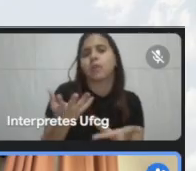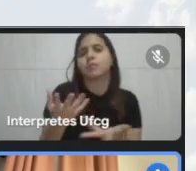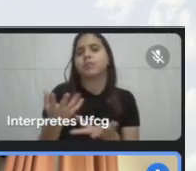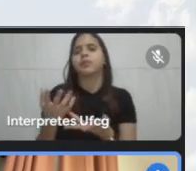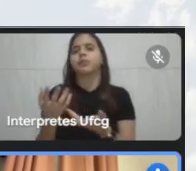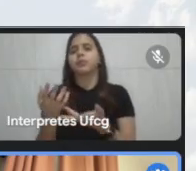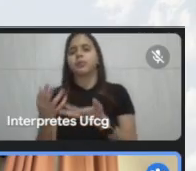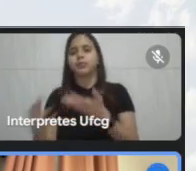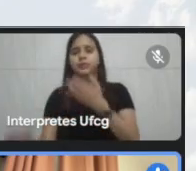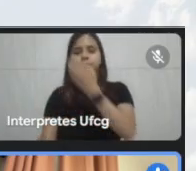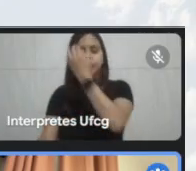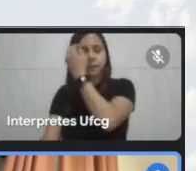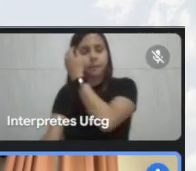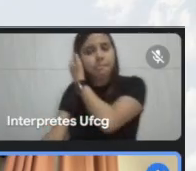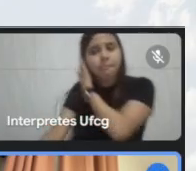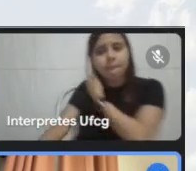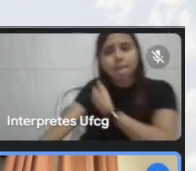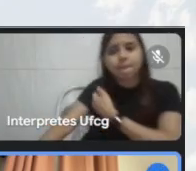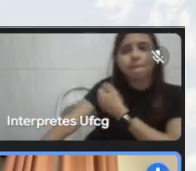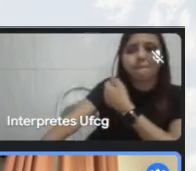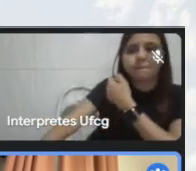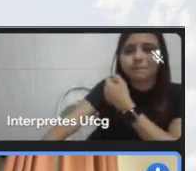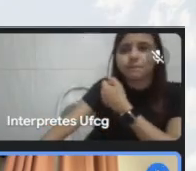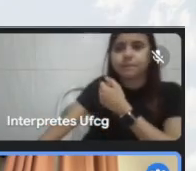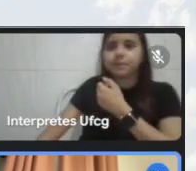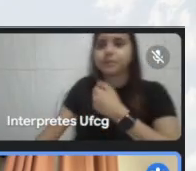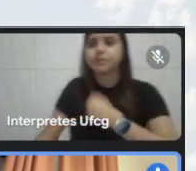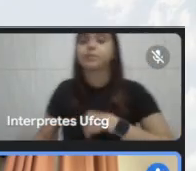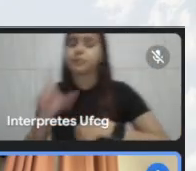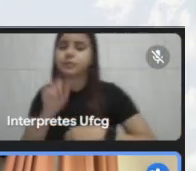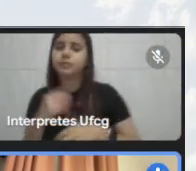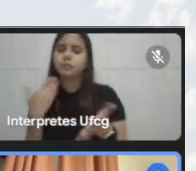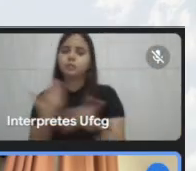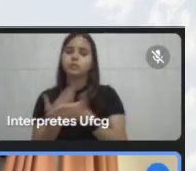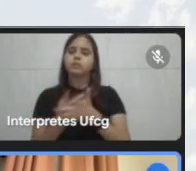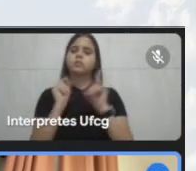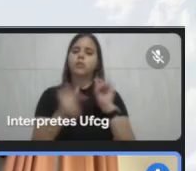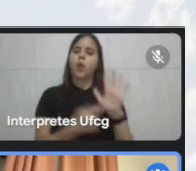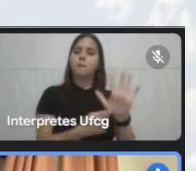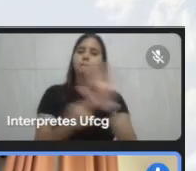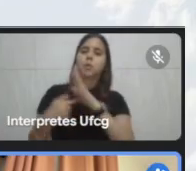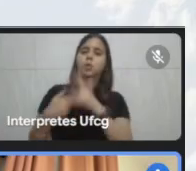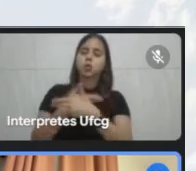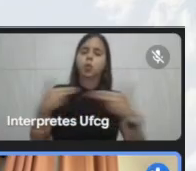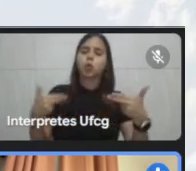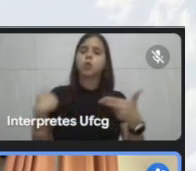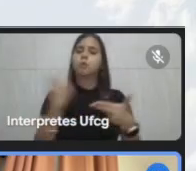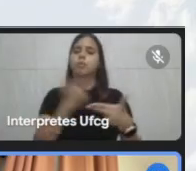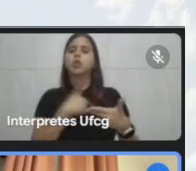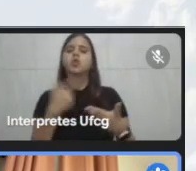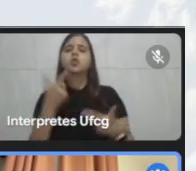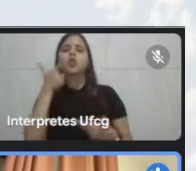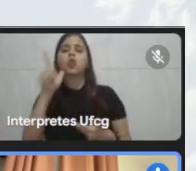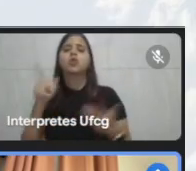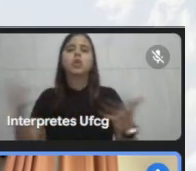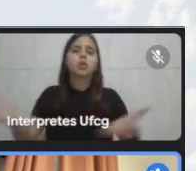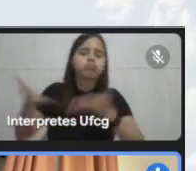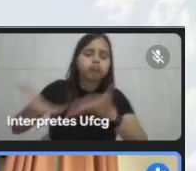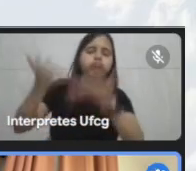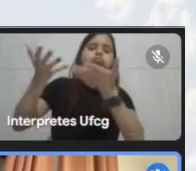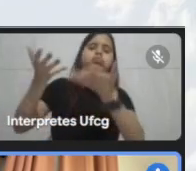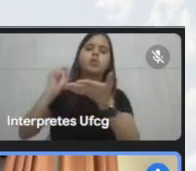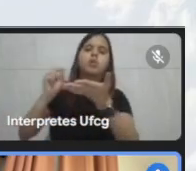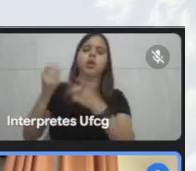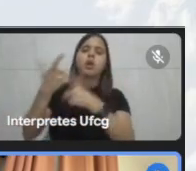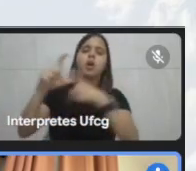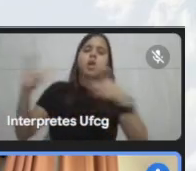estudo que fornece fórmulas logarítmicas para que a gente consiga estimar um aumento ou um decréscimo da demanda